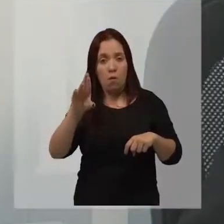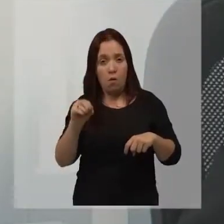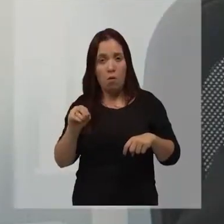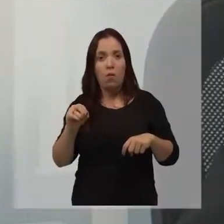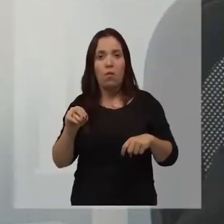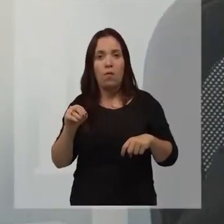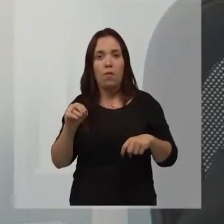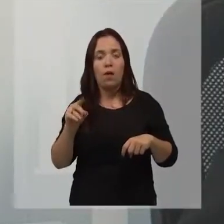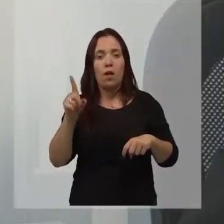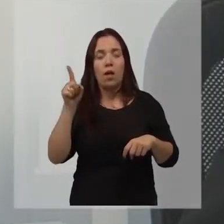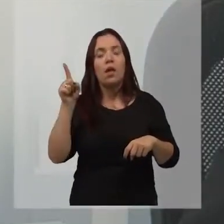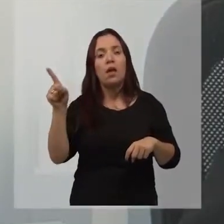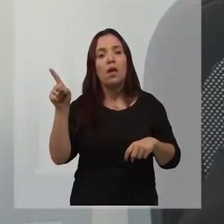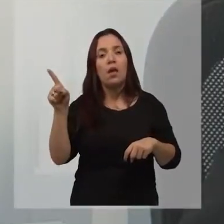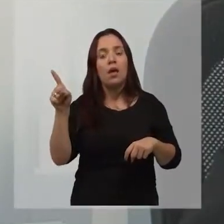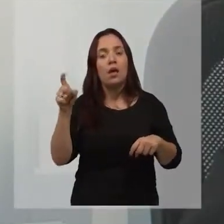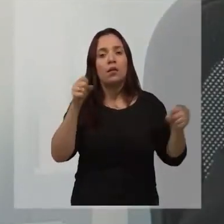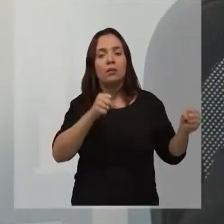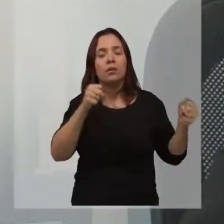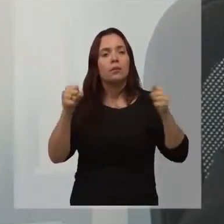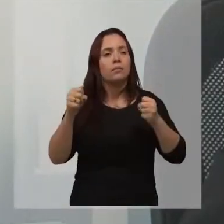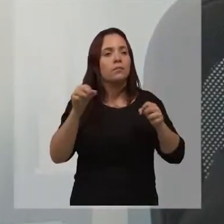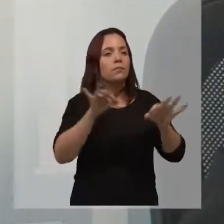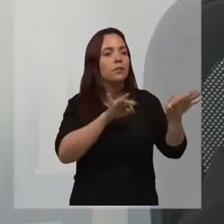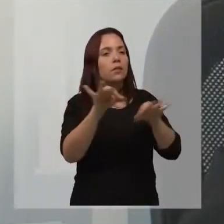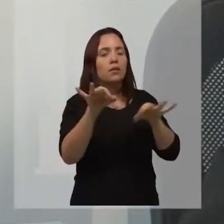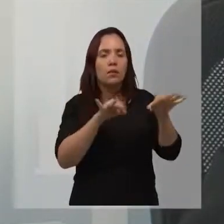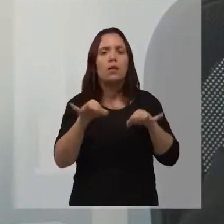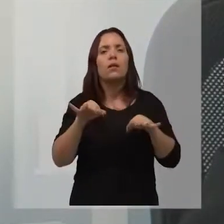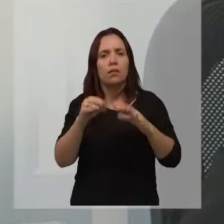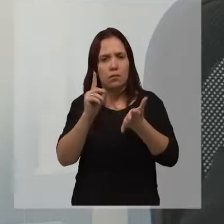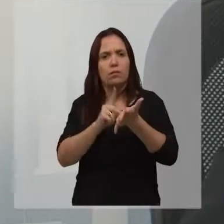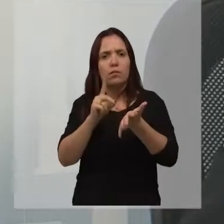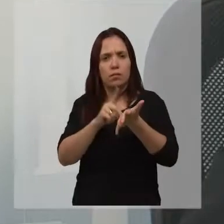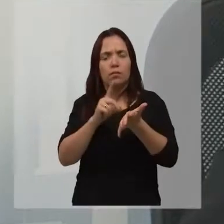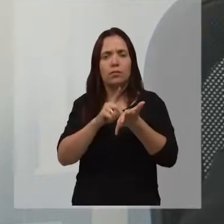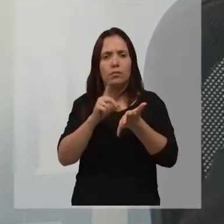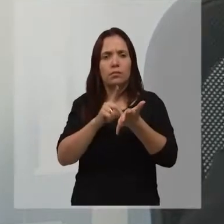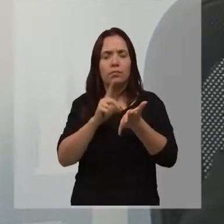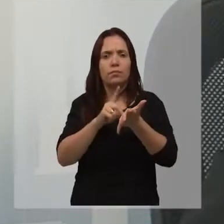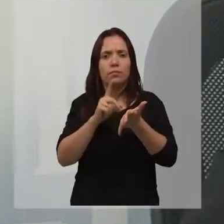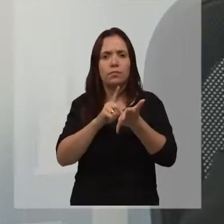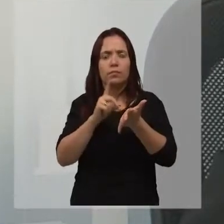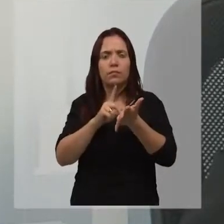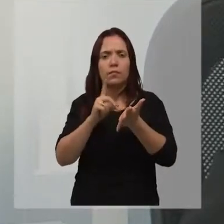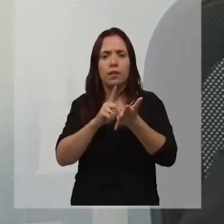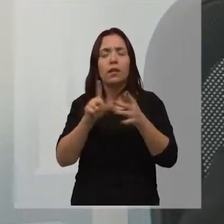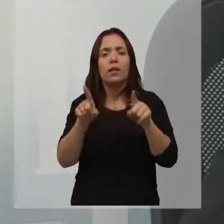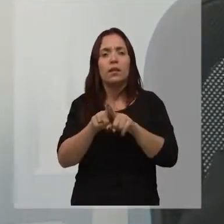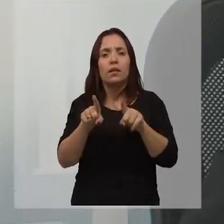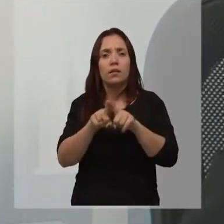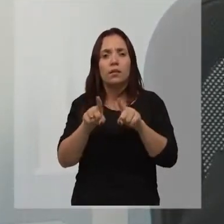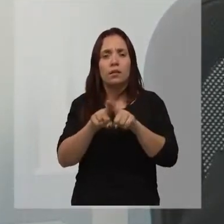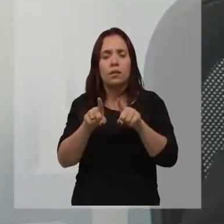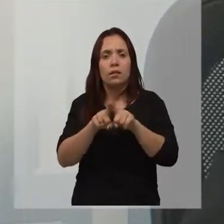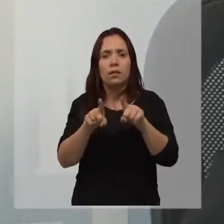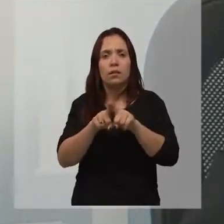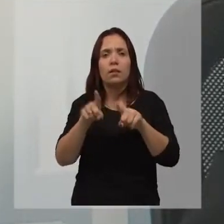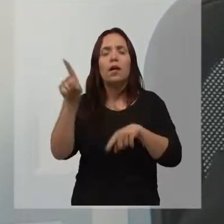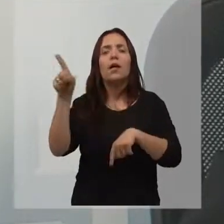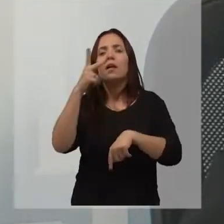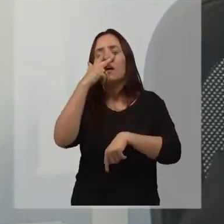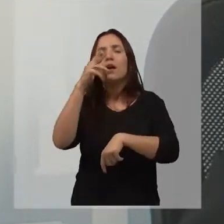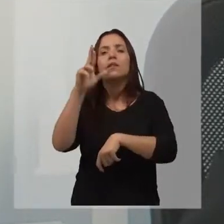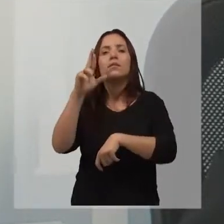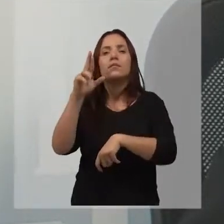corregedor de lá? Você usou o termo correto, é isso mesmo. E ele acaba também se tornando uma reserva